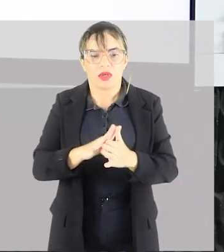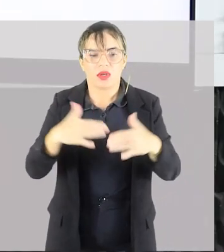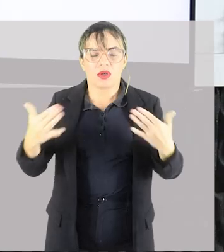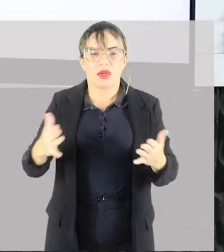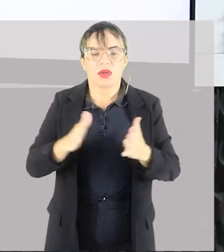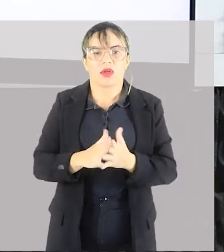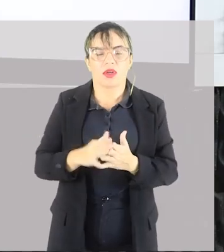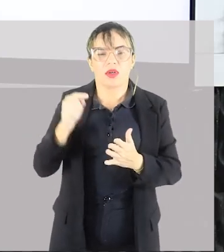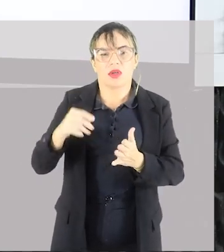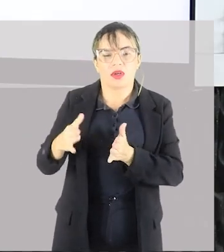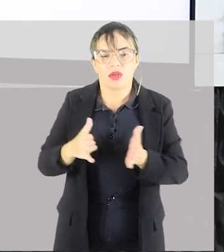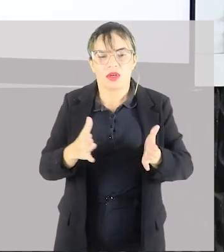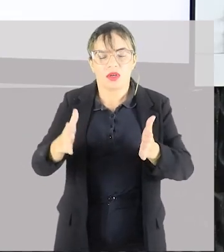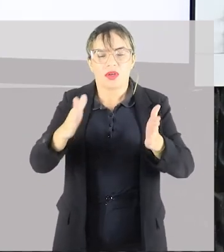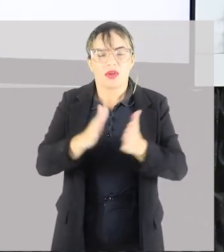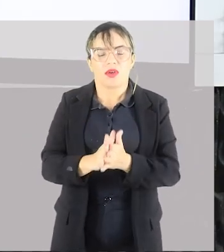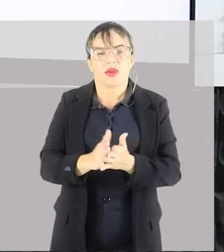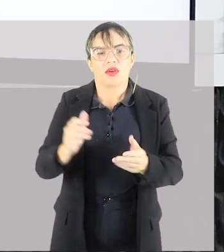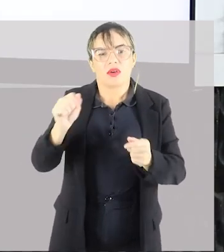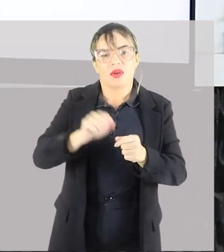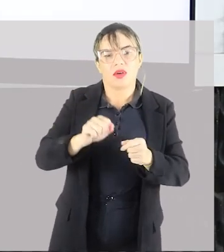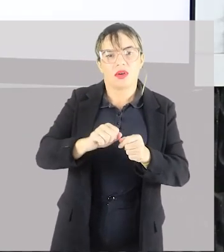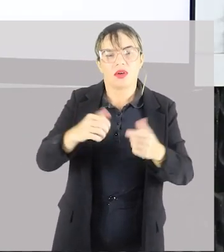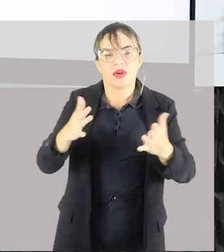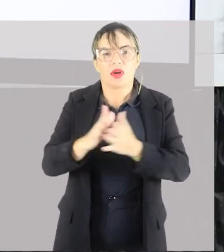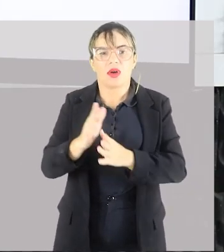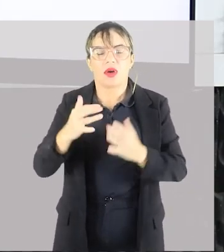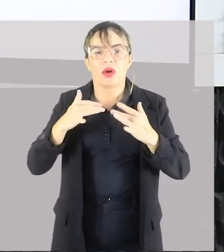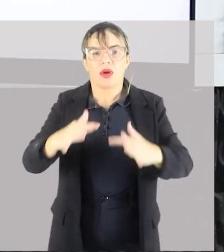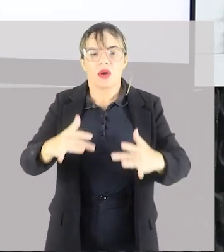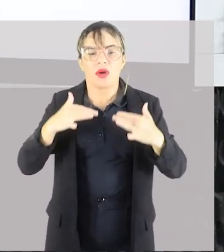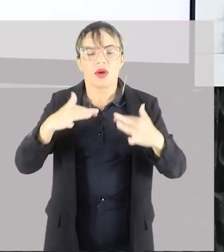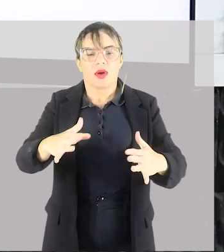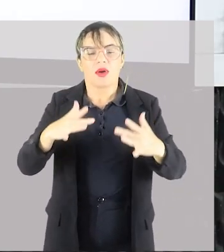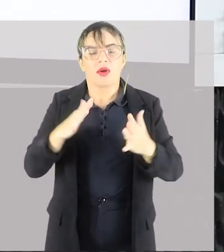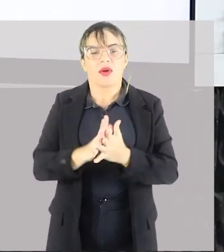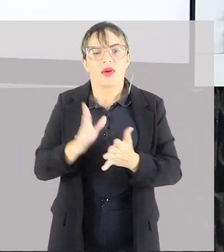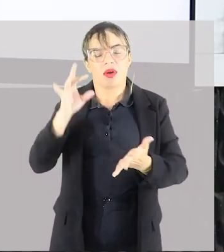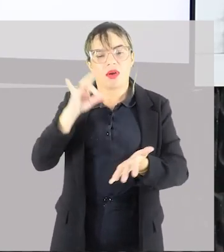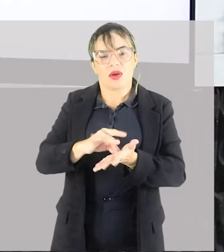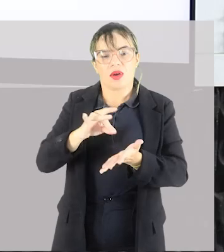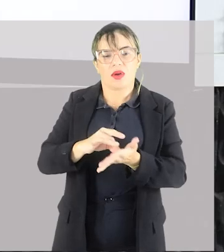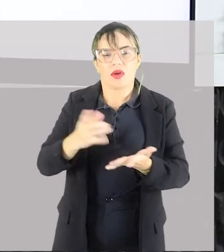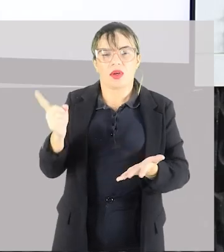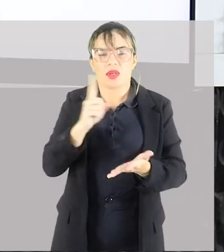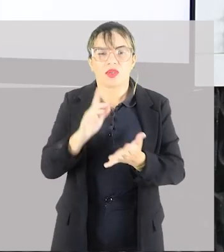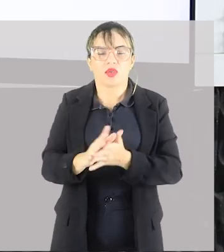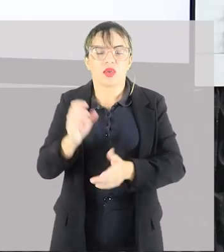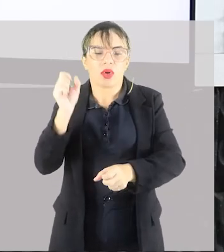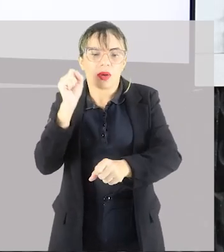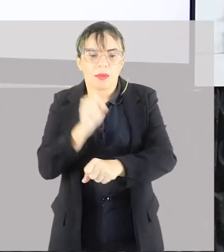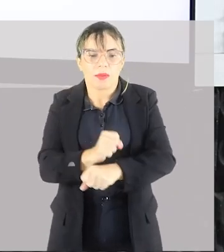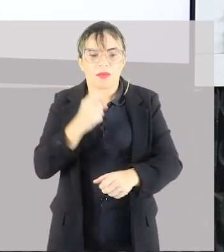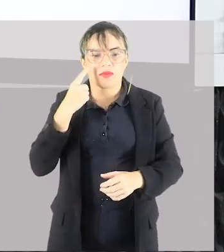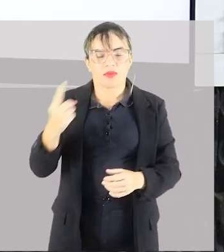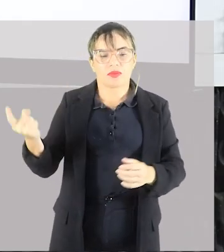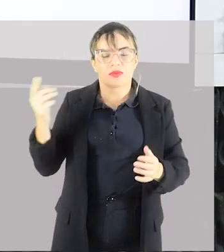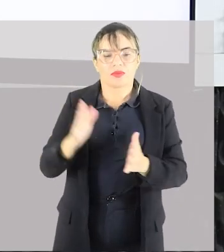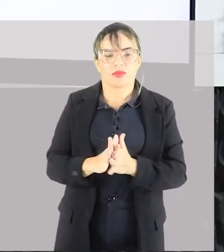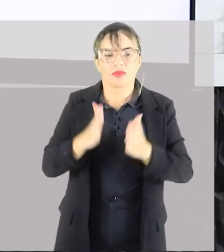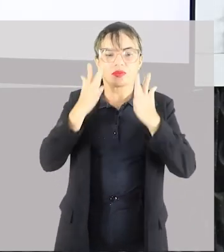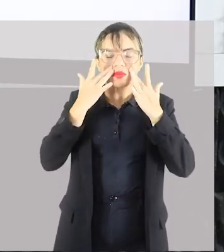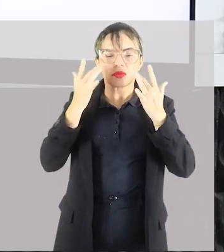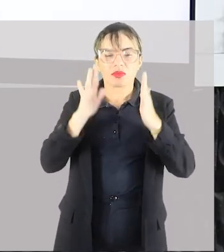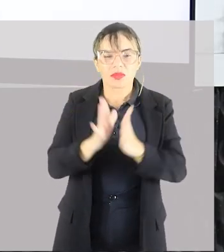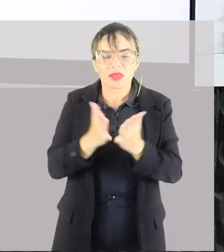nesse mesmo caminho que traz a sensação, ou cria o movimento real, de que isto não está estático. Arte vibrante e